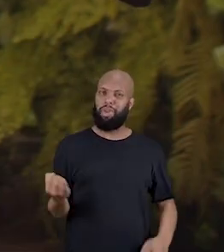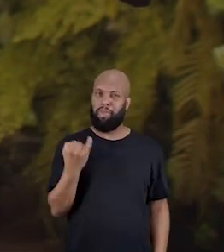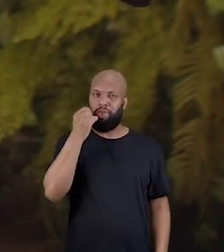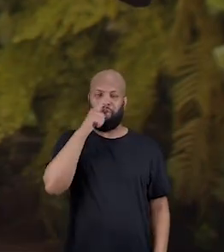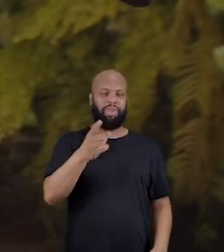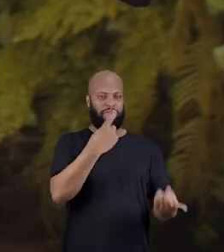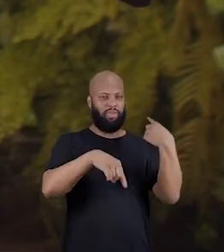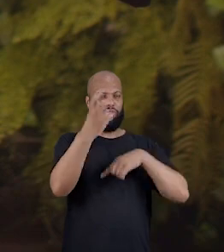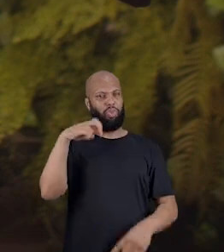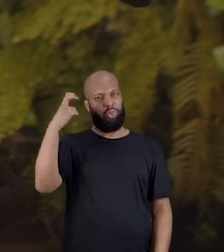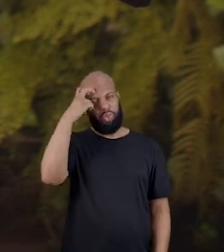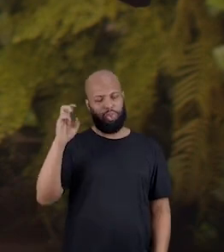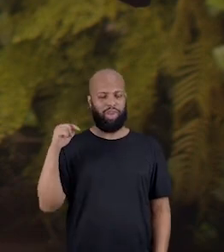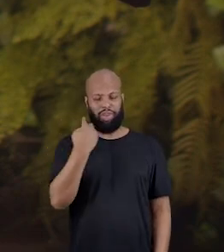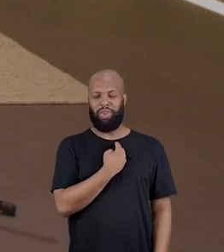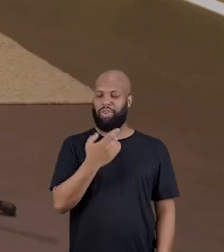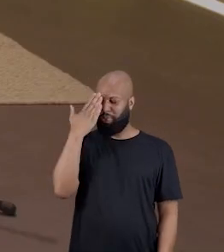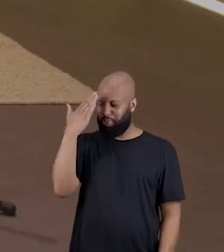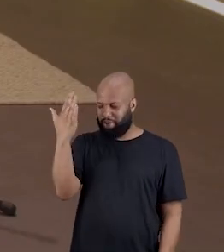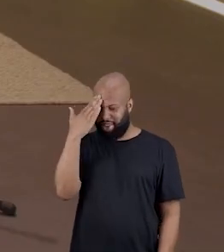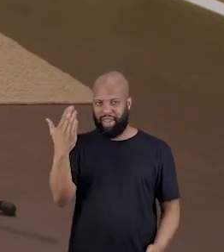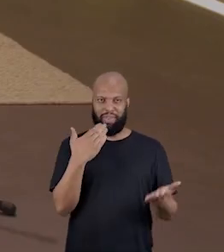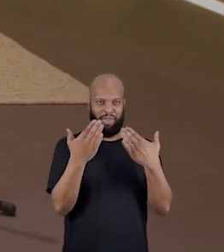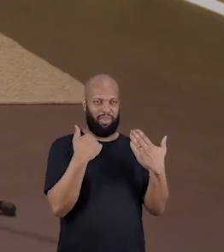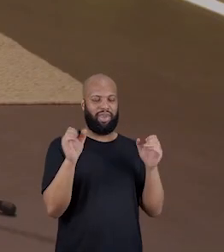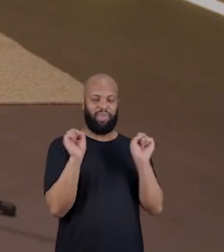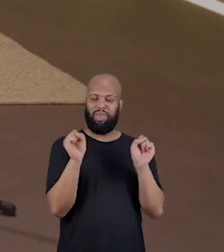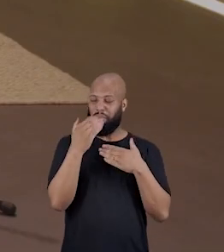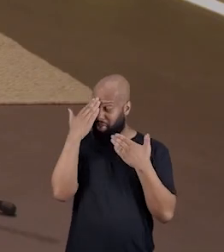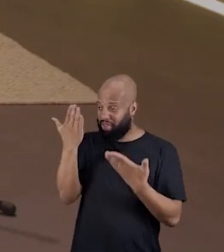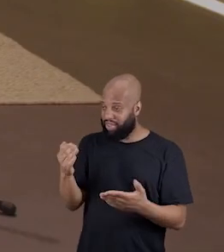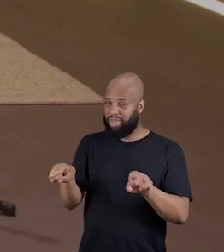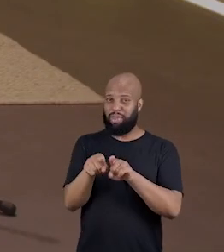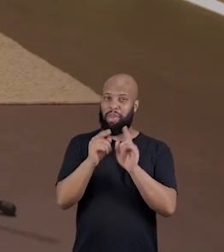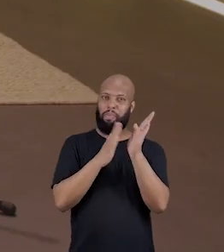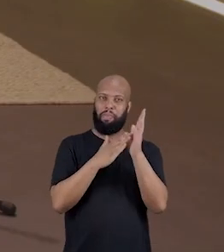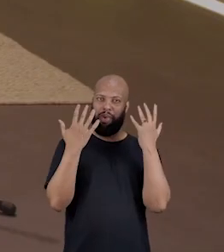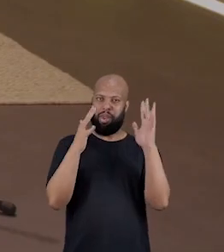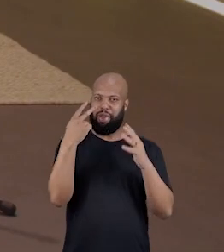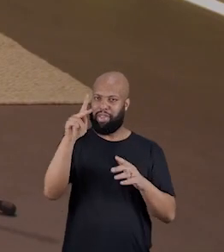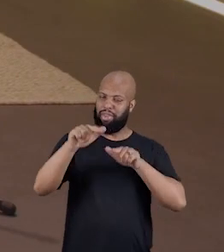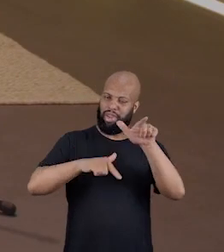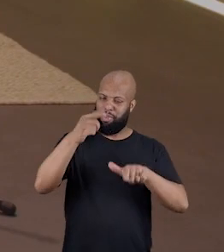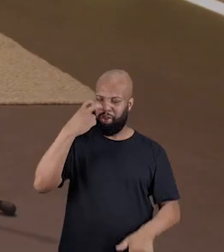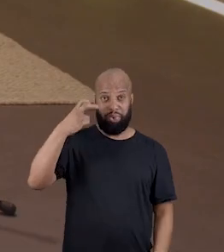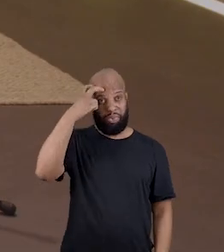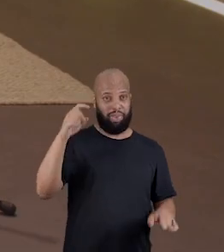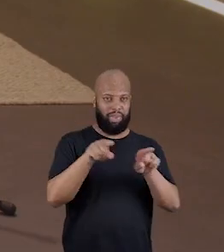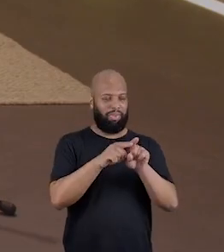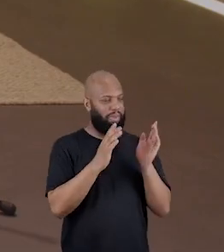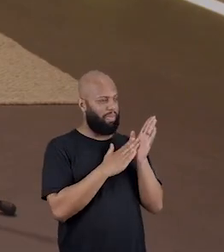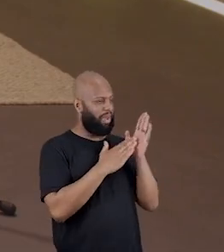assuntos fundamentais para a gente evoluir na nossa cultura. Muito fundamentais. Obrigada pela conversa, adorei. Obrigada a você, Fê, eu também adorei. Parabéns por todo o trabalho